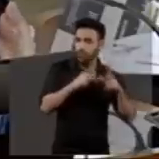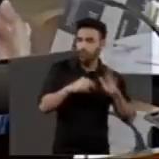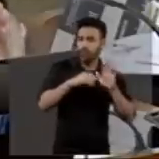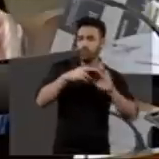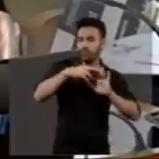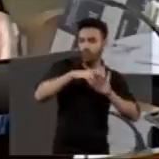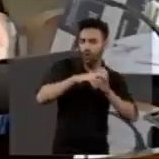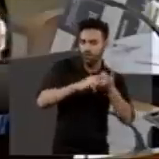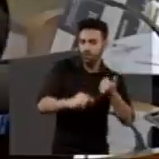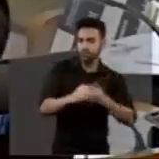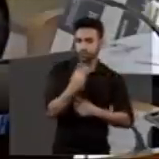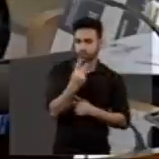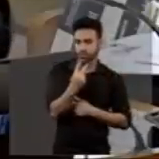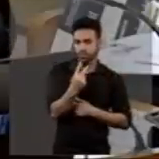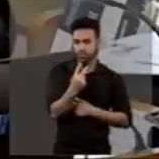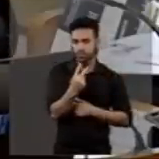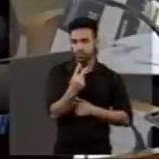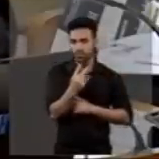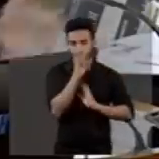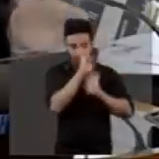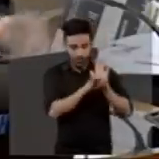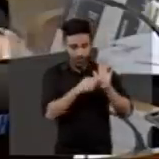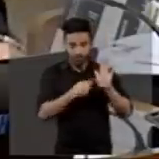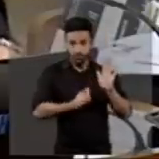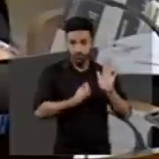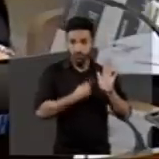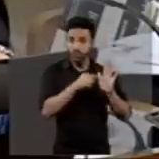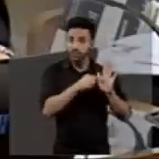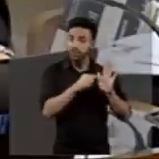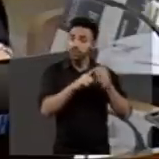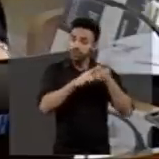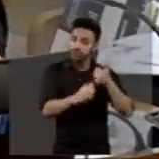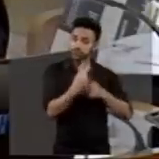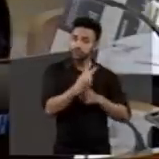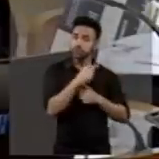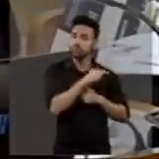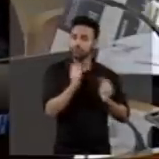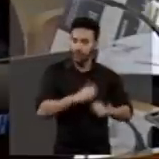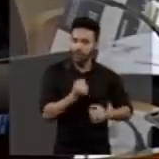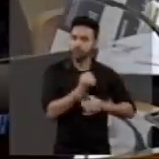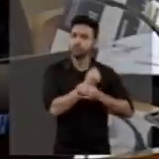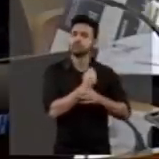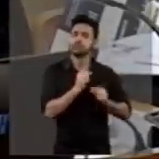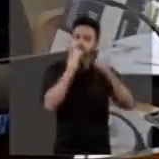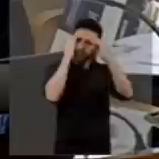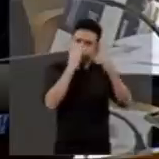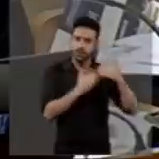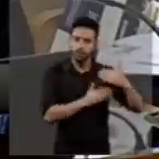redação atual do artigo 2º, que garante toda a possibilidade de processo